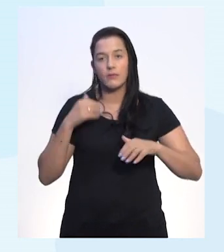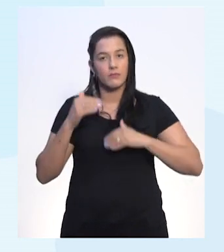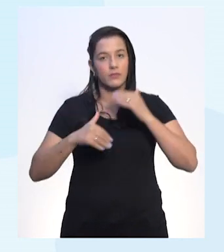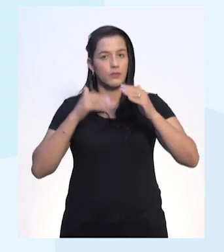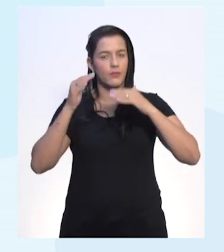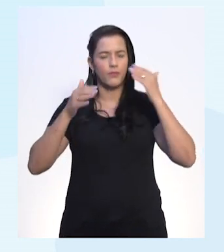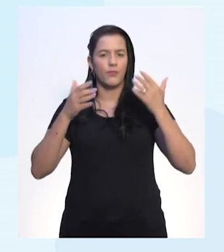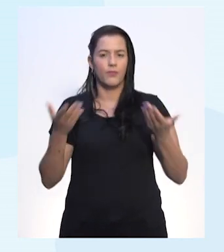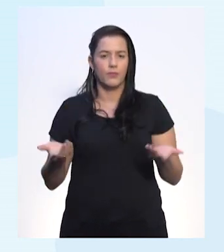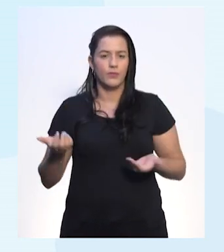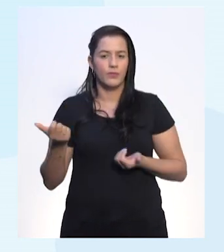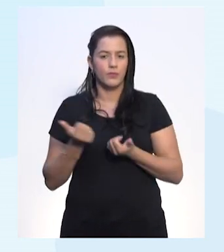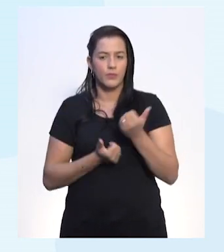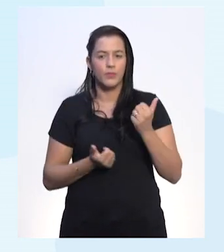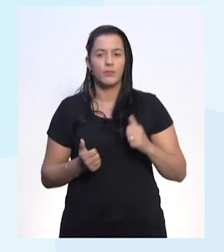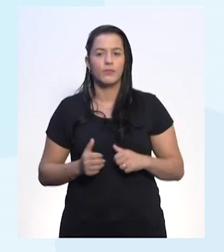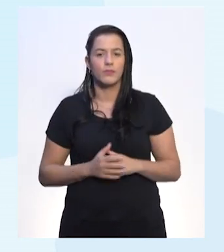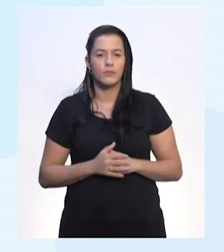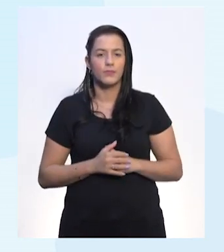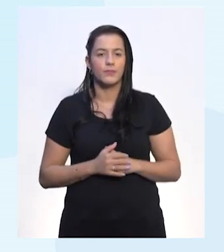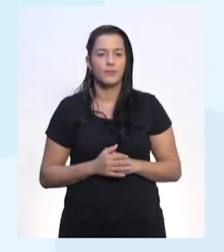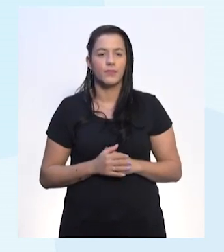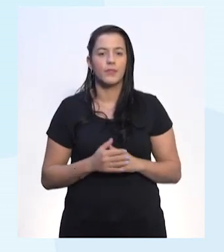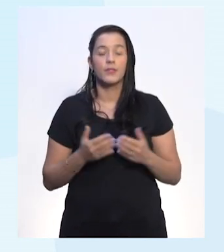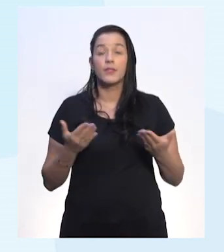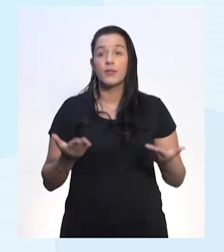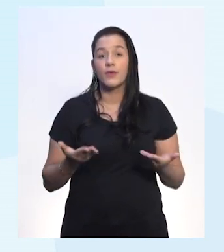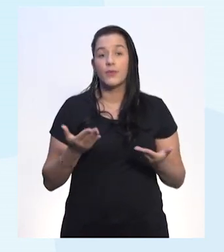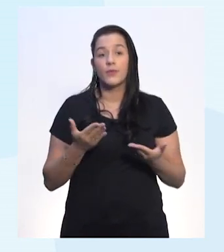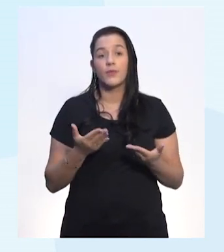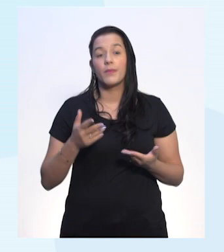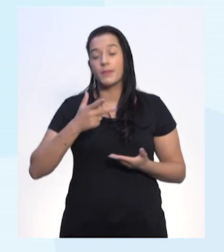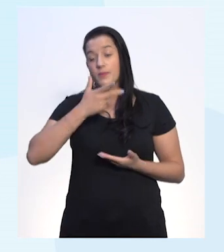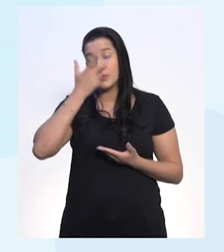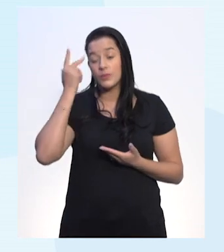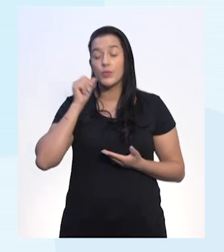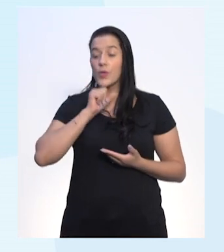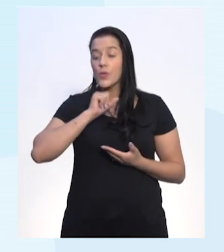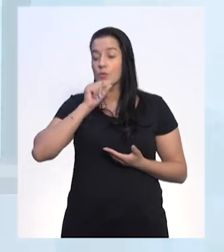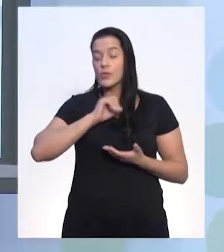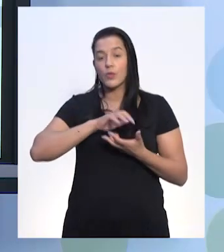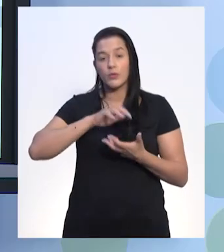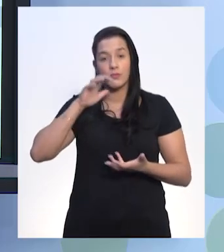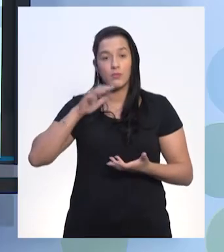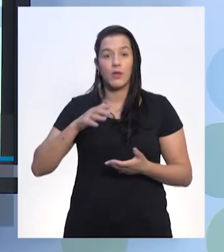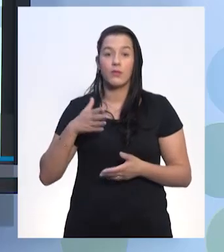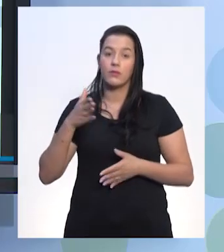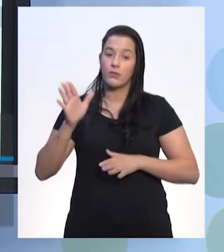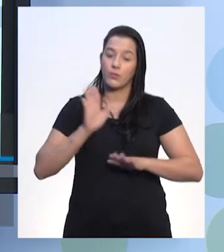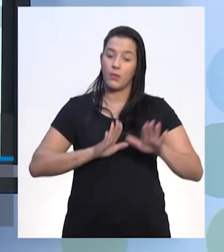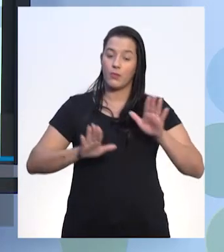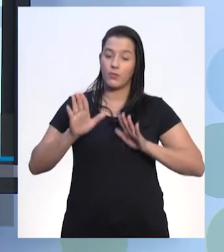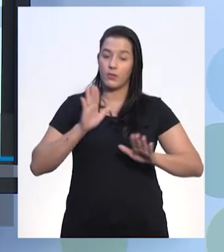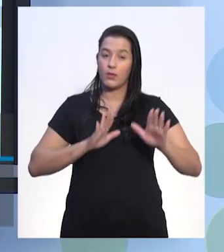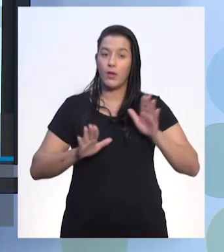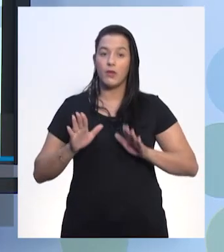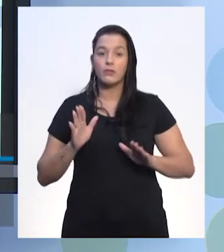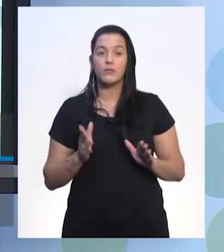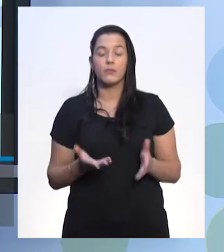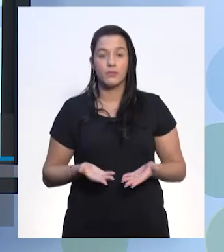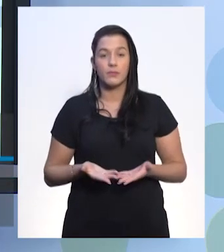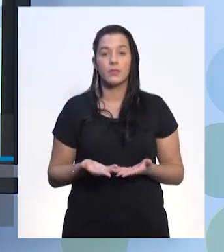esse esporte. Eu achei muito legal. Muito legal. Por exemplo, para que os idosos frequentem. Eu entendo que que tem